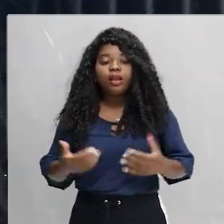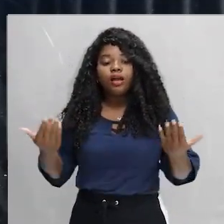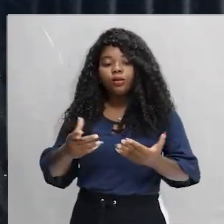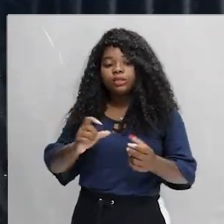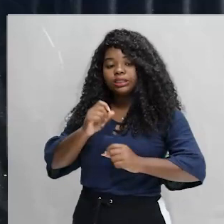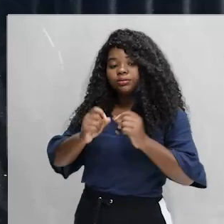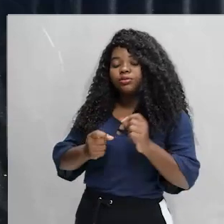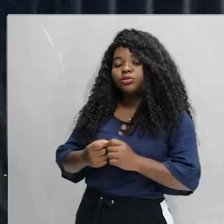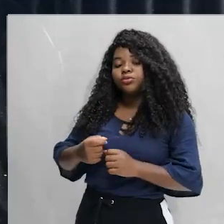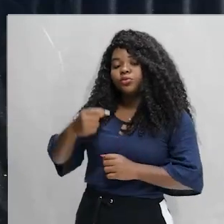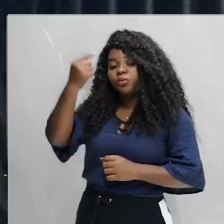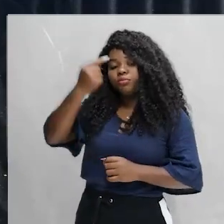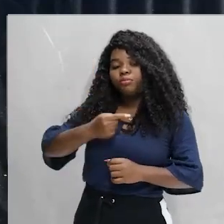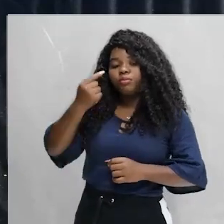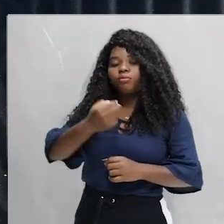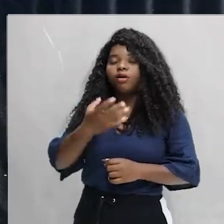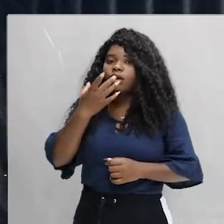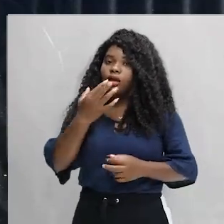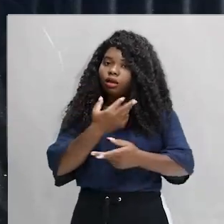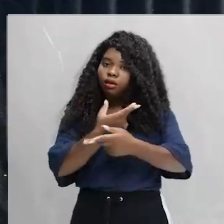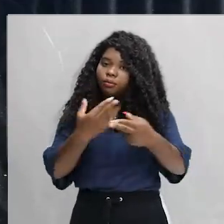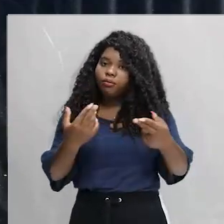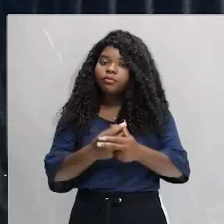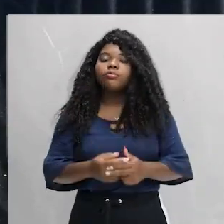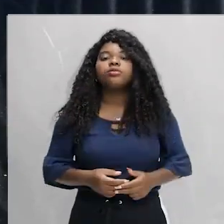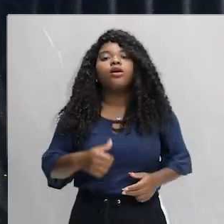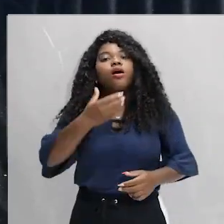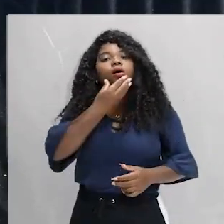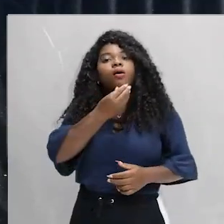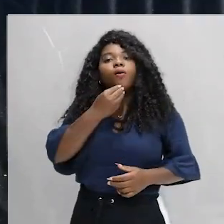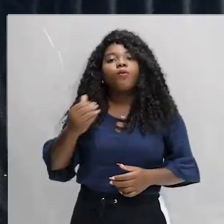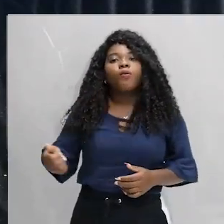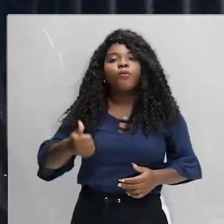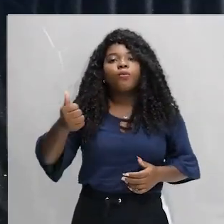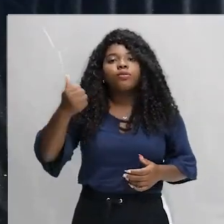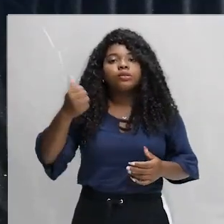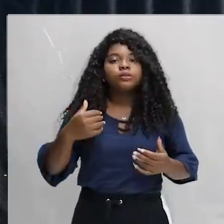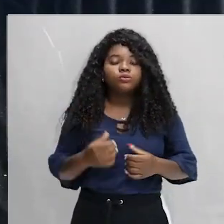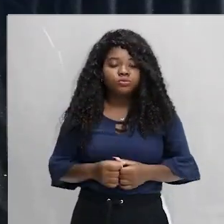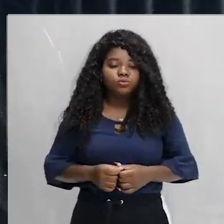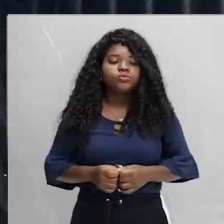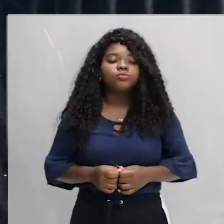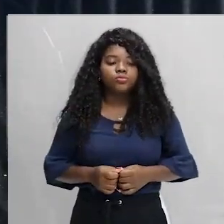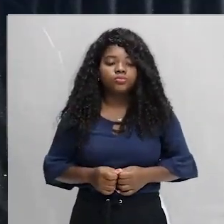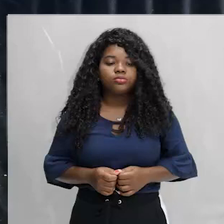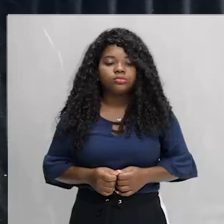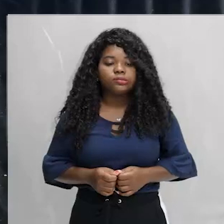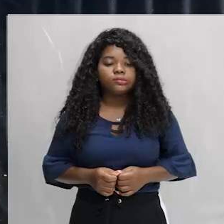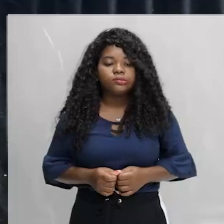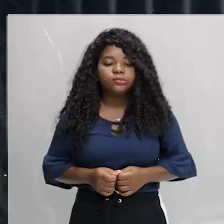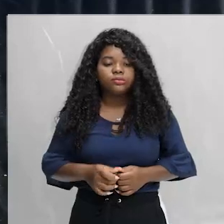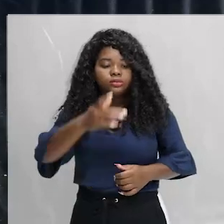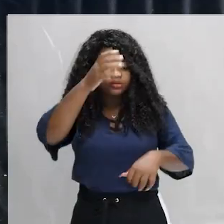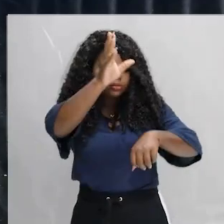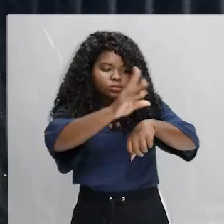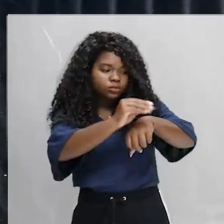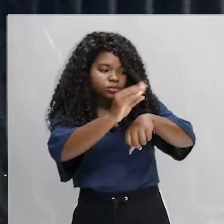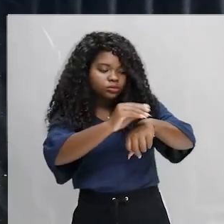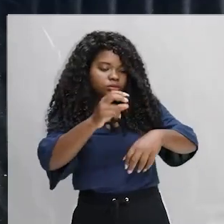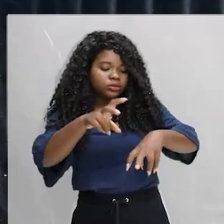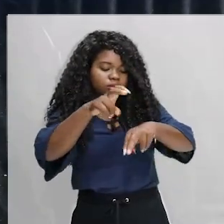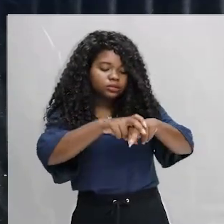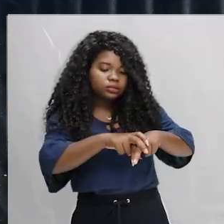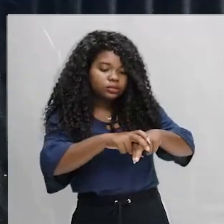foto colorida, né? É um homem já adulto. Essa pessoa fotografada, ela está sentada à mesa,